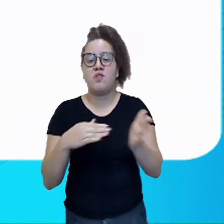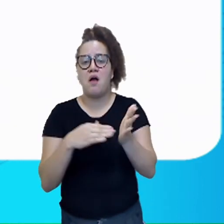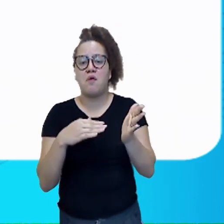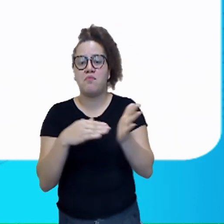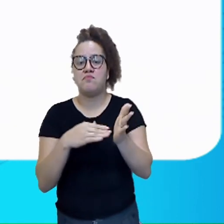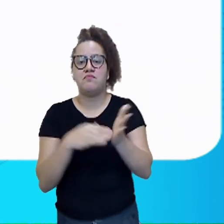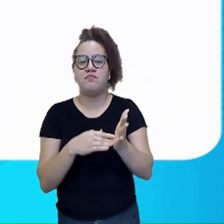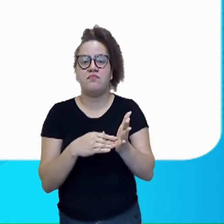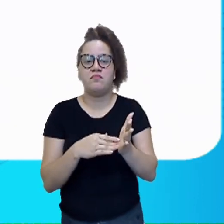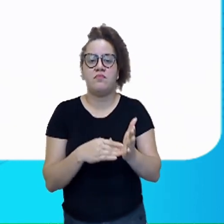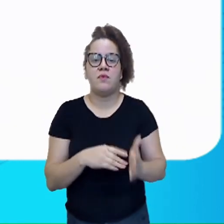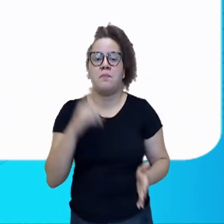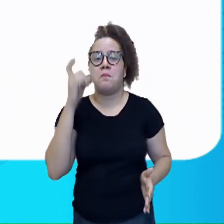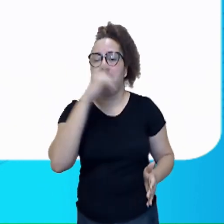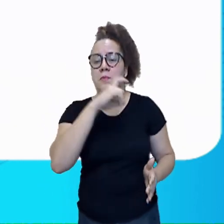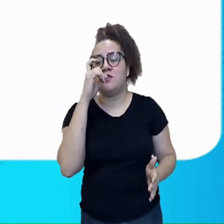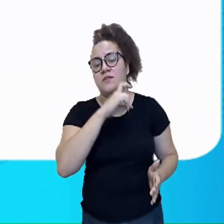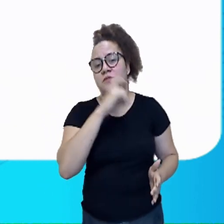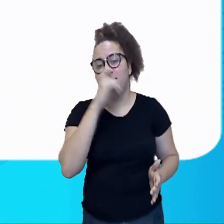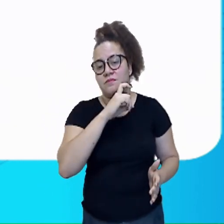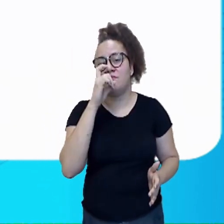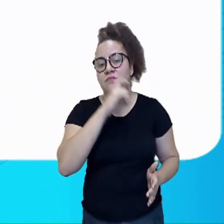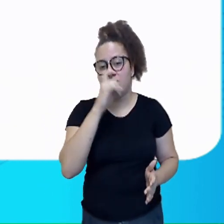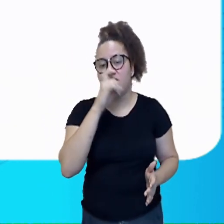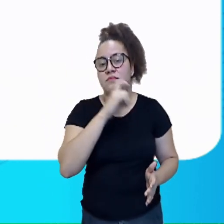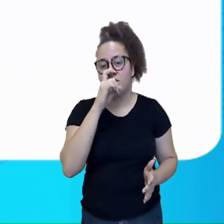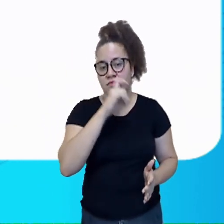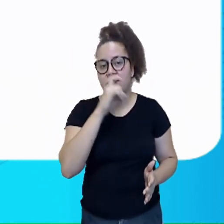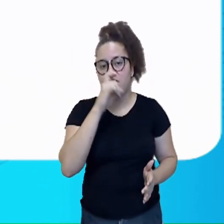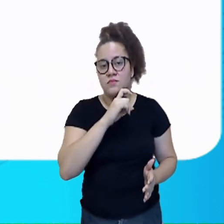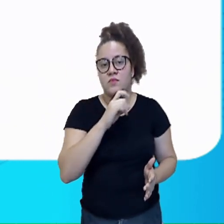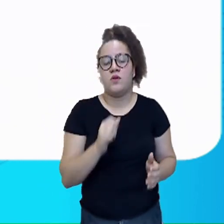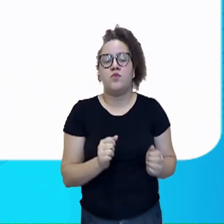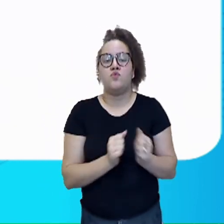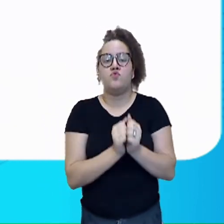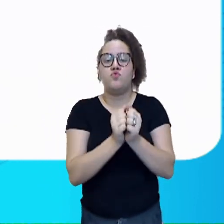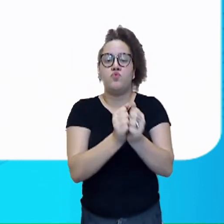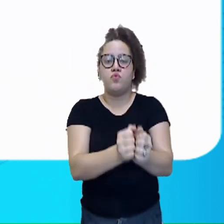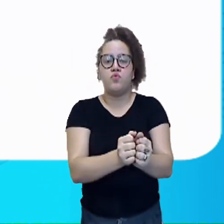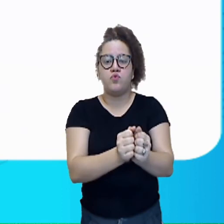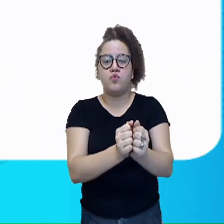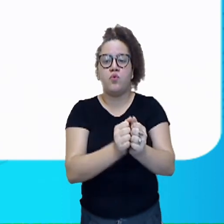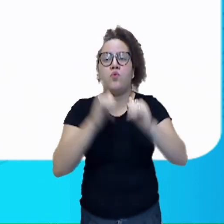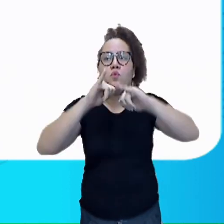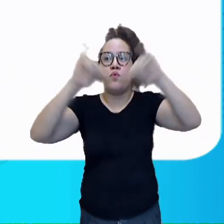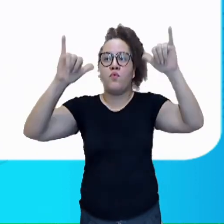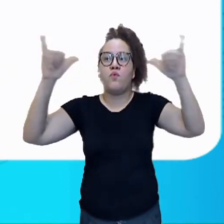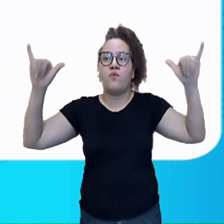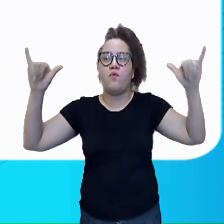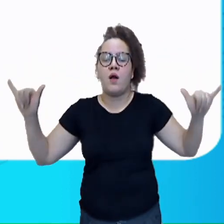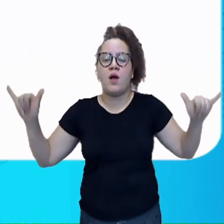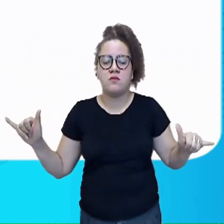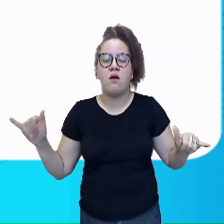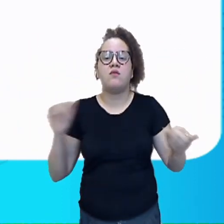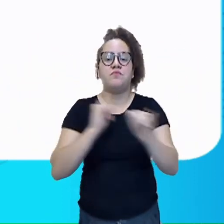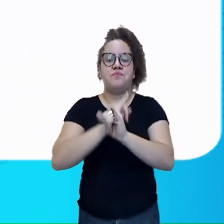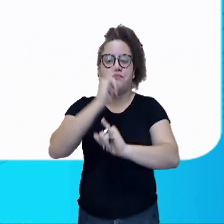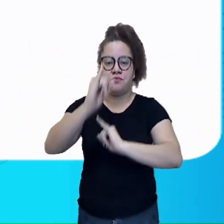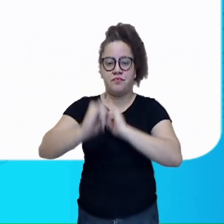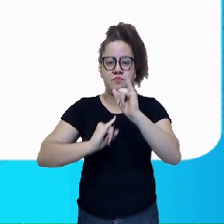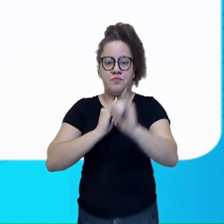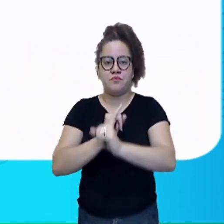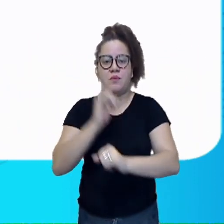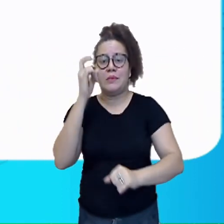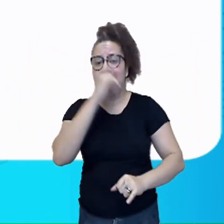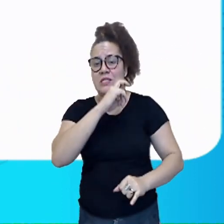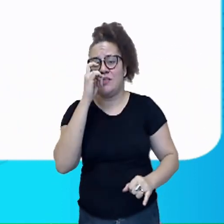aula, são as fake news, que vêm junto com o quê? Com as informações e vinculadas à internet. Fake